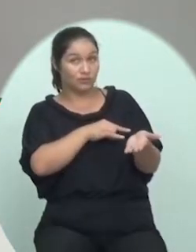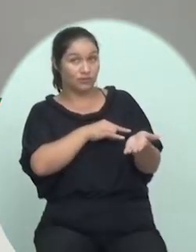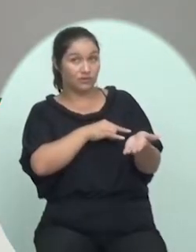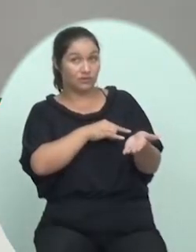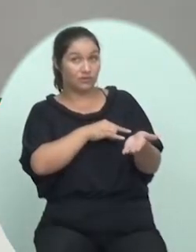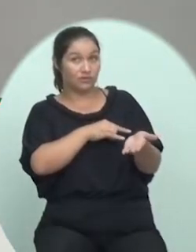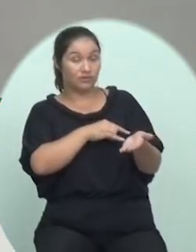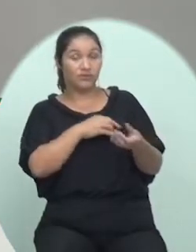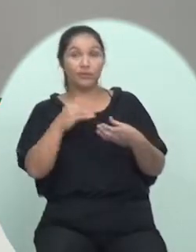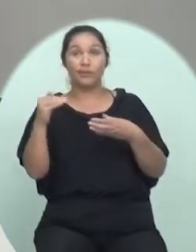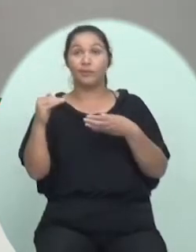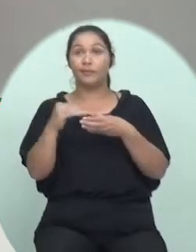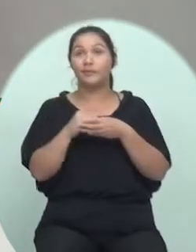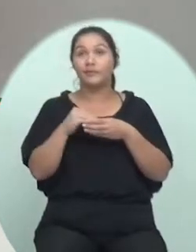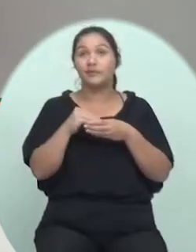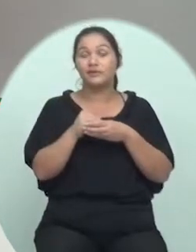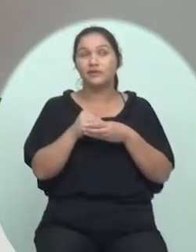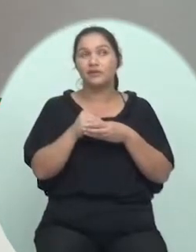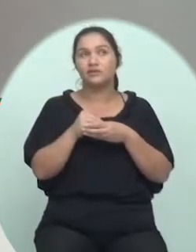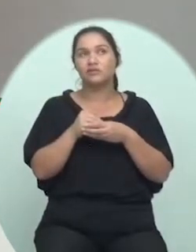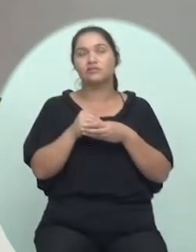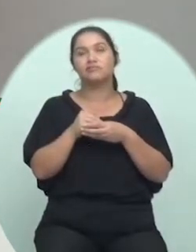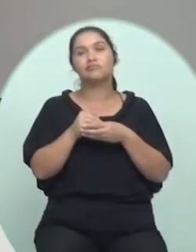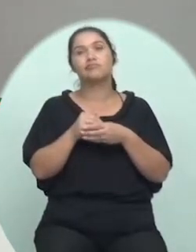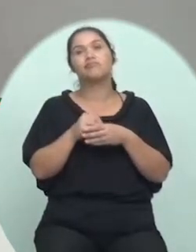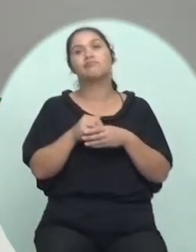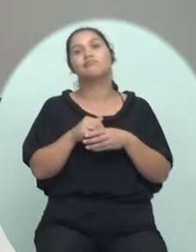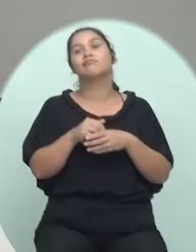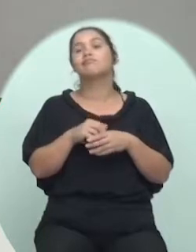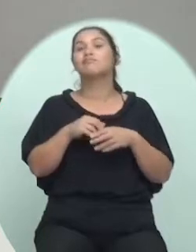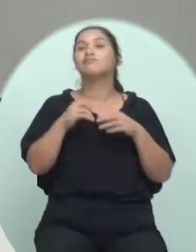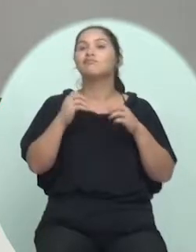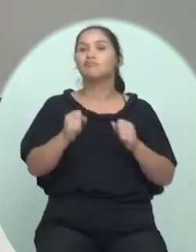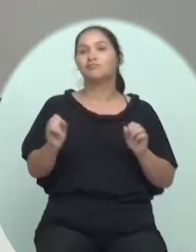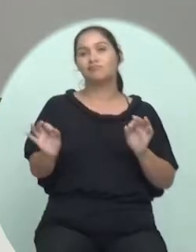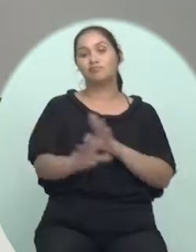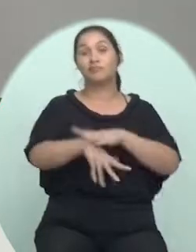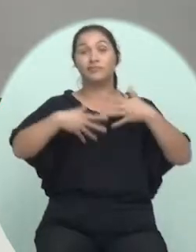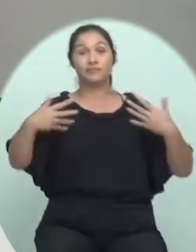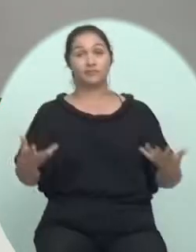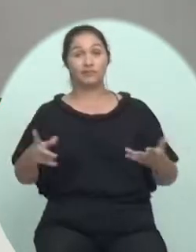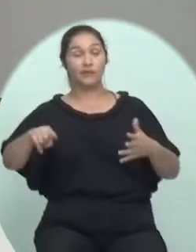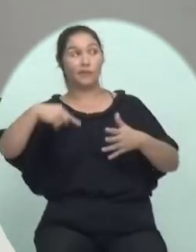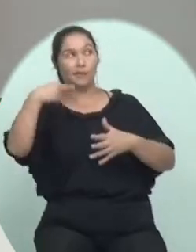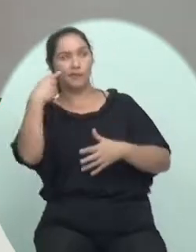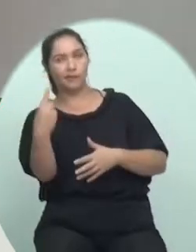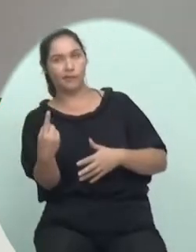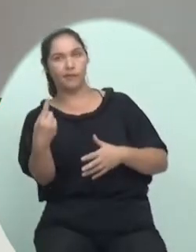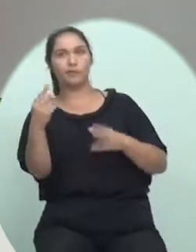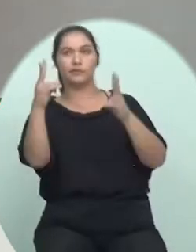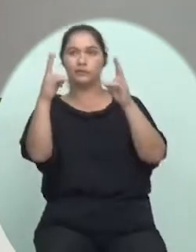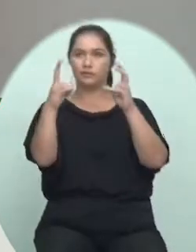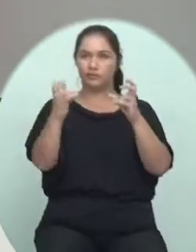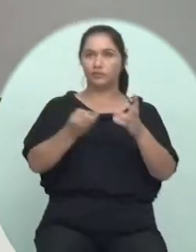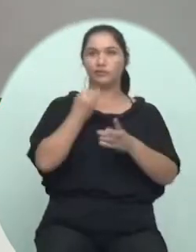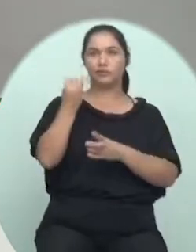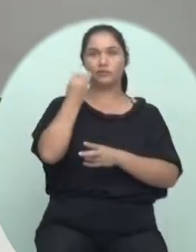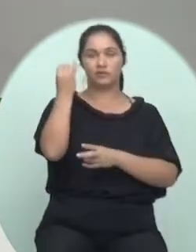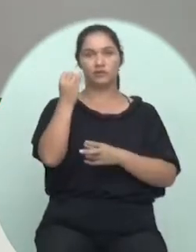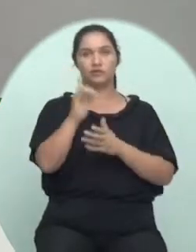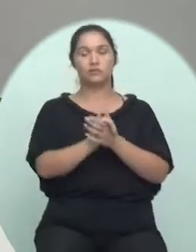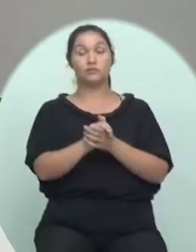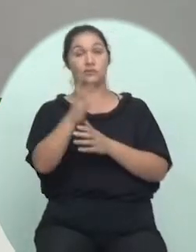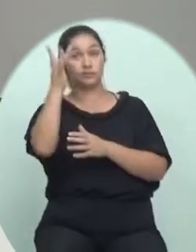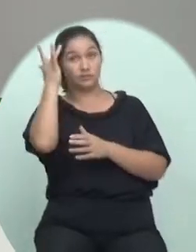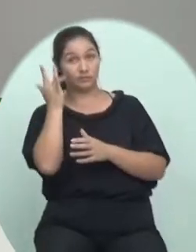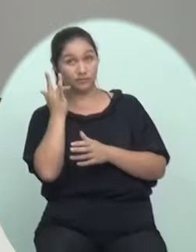Então, olha debates importantes trazidos por essa casa. Uma outra questão, e que amanhã